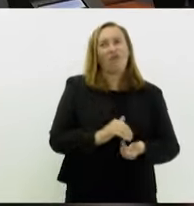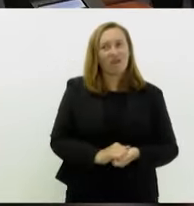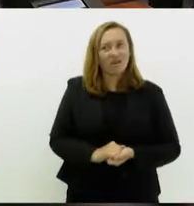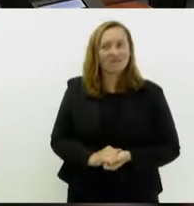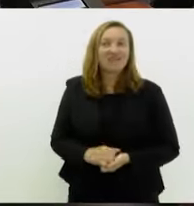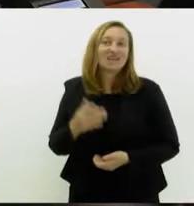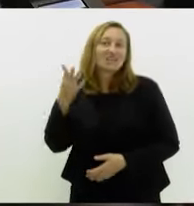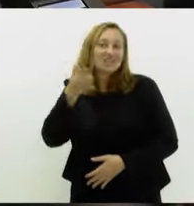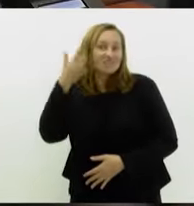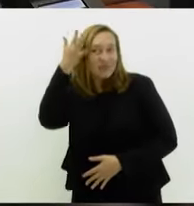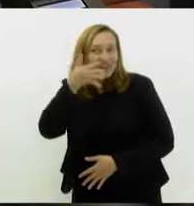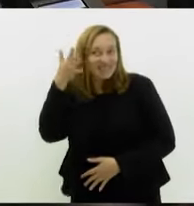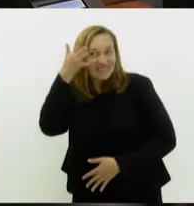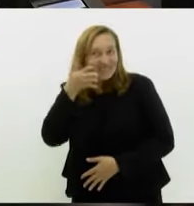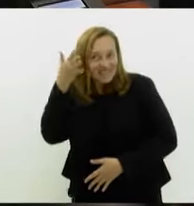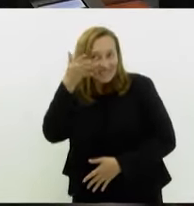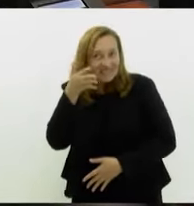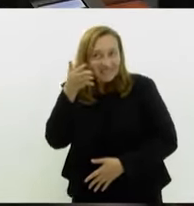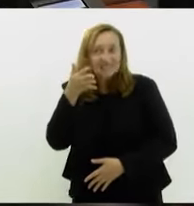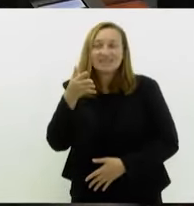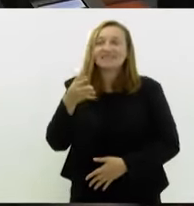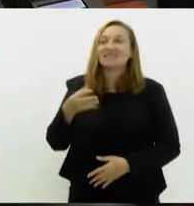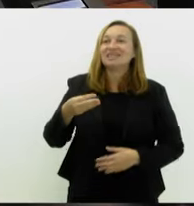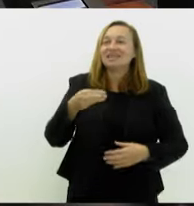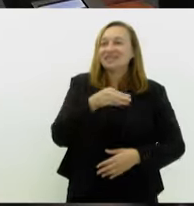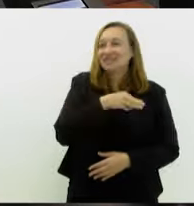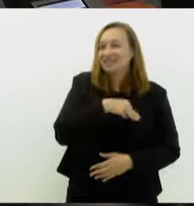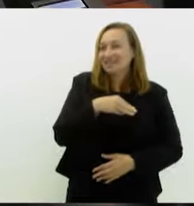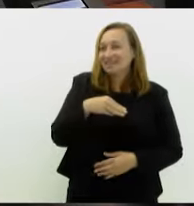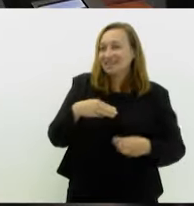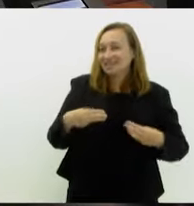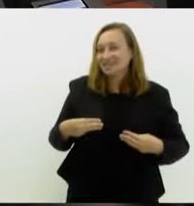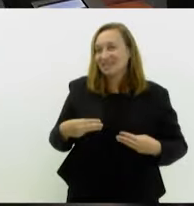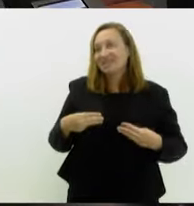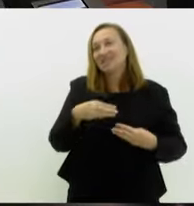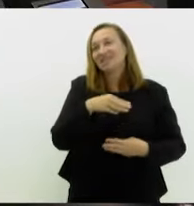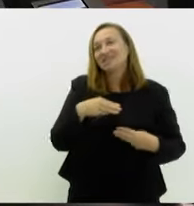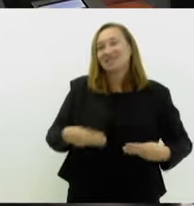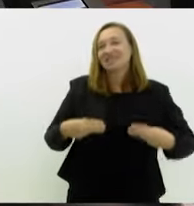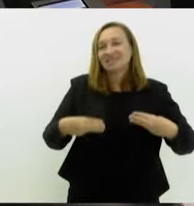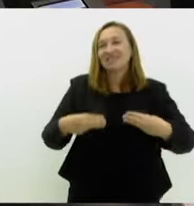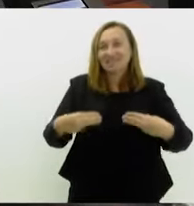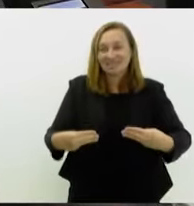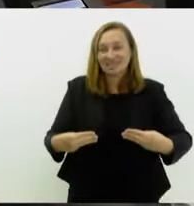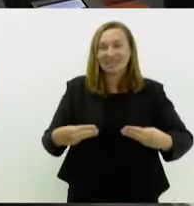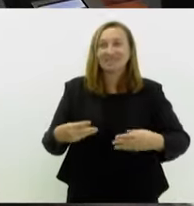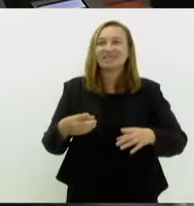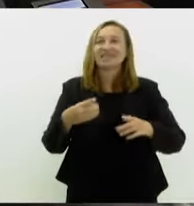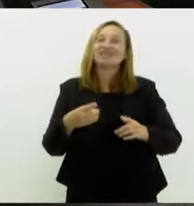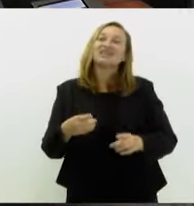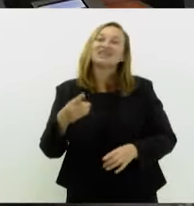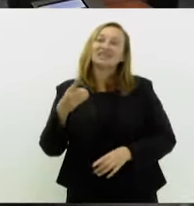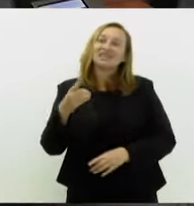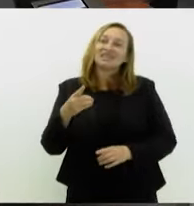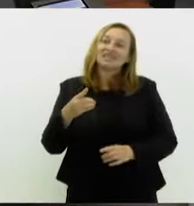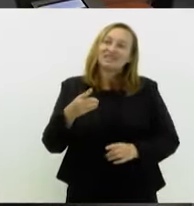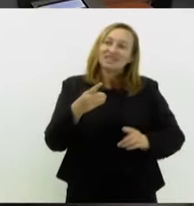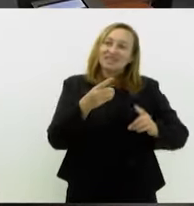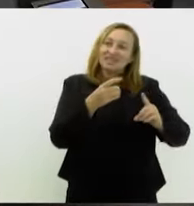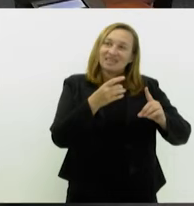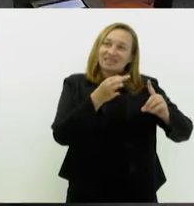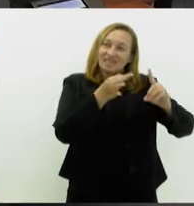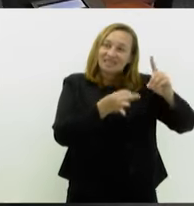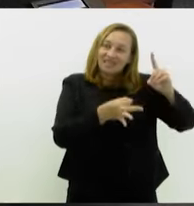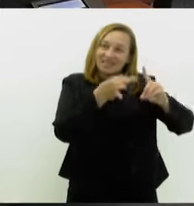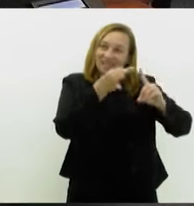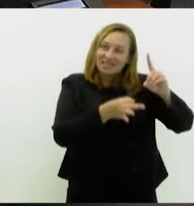palestrantes a ministra as desembargadoras vão começar a palestrar agora a gente vai tocando aqui enquanto elas vão subir